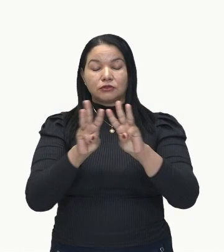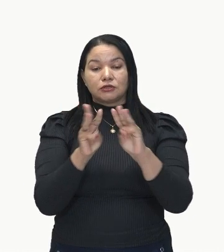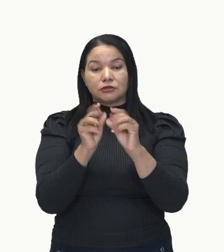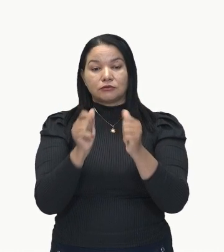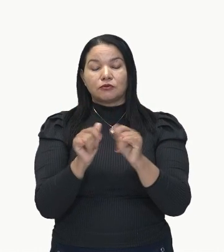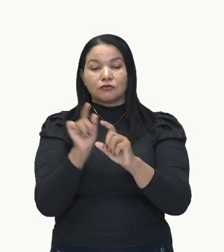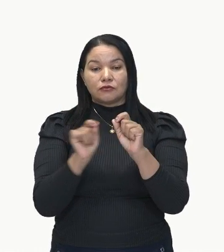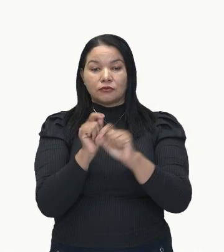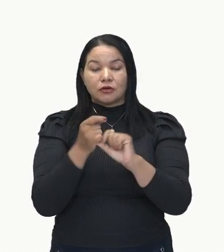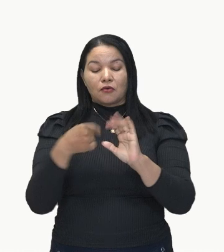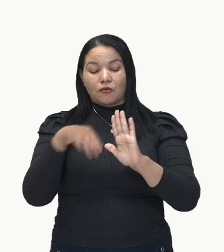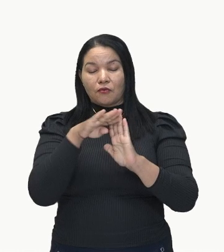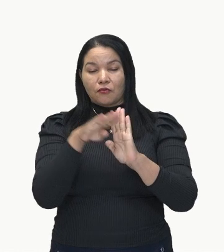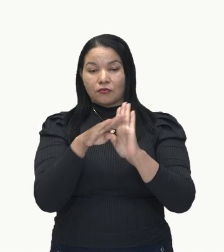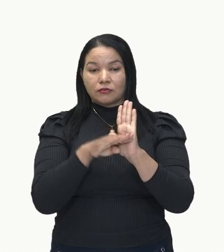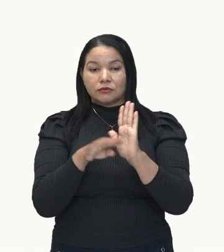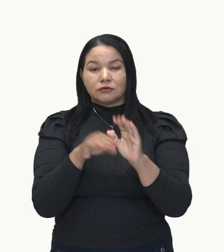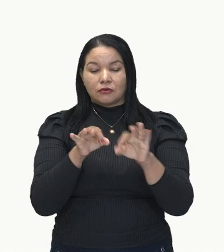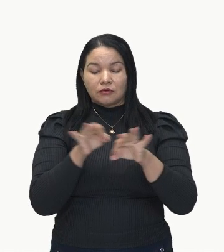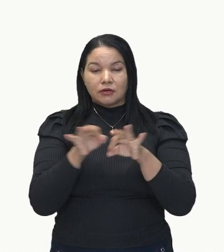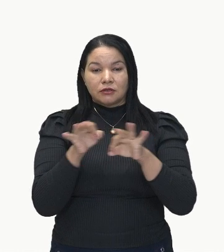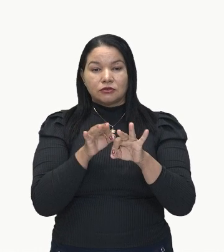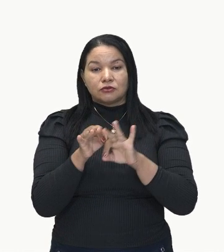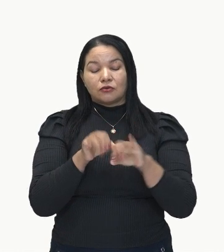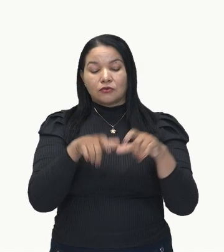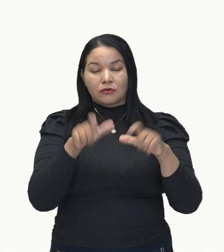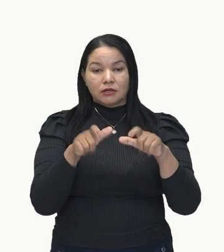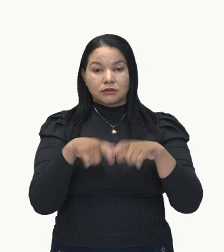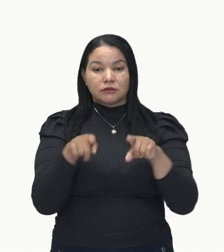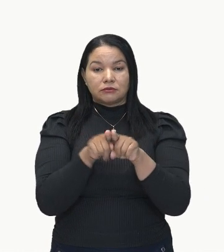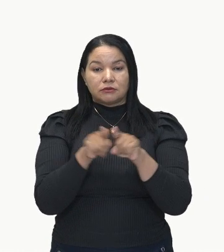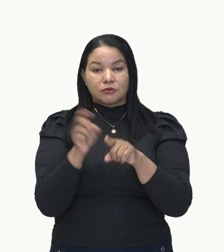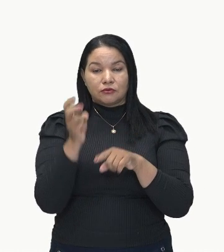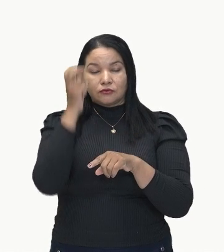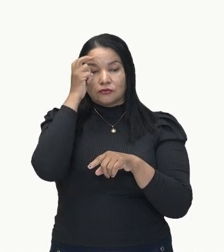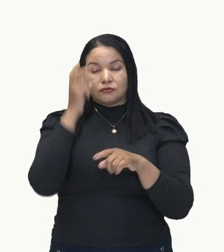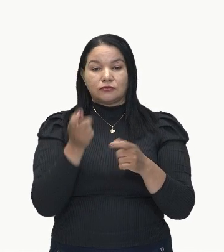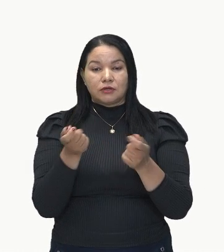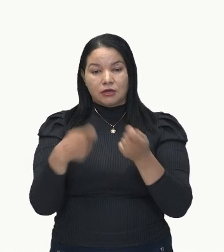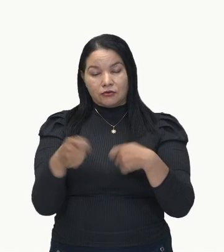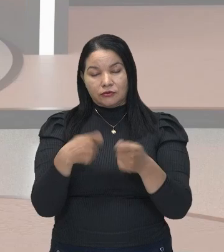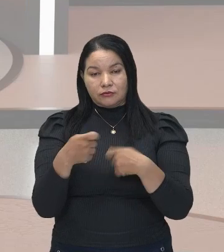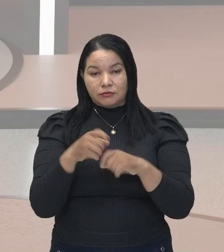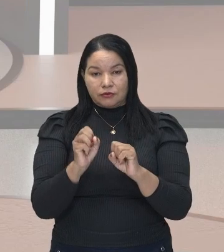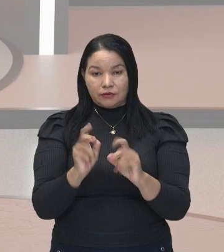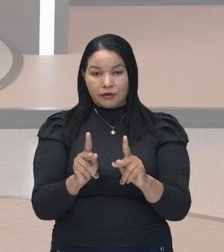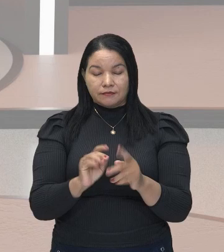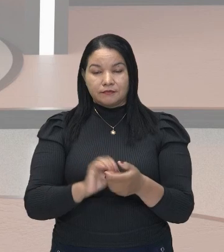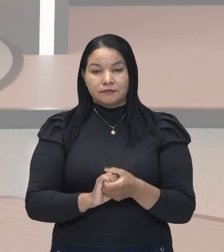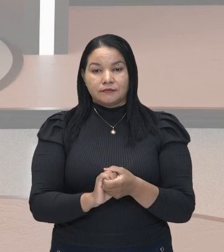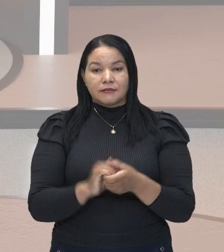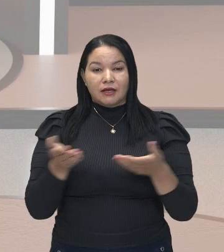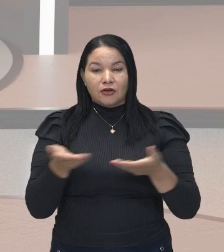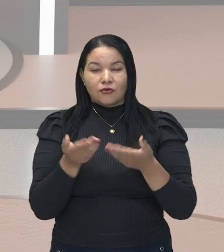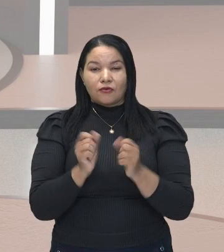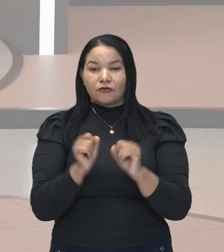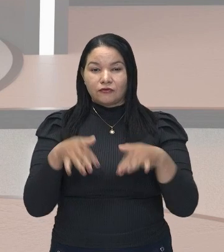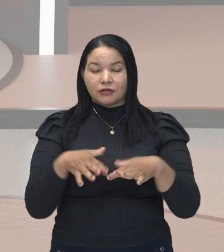por conta da sua localização, cultura e economia, tá certo, gente? E assim a